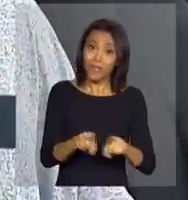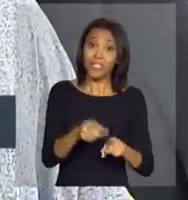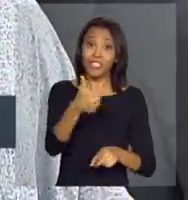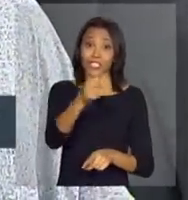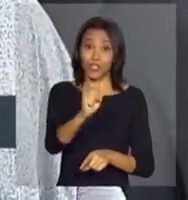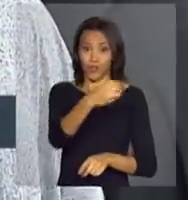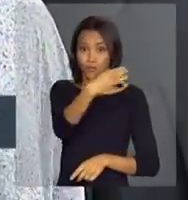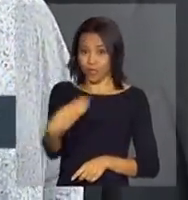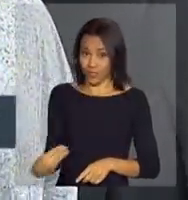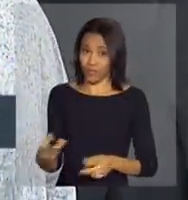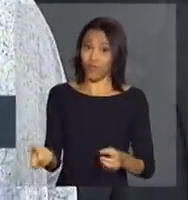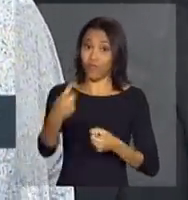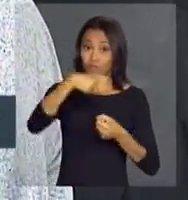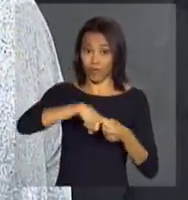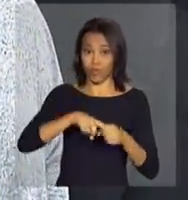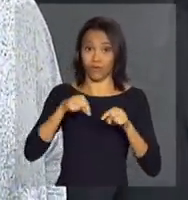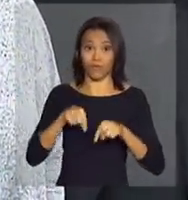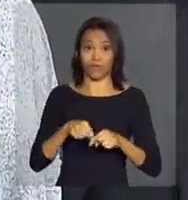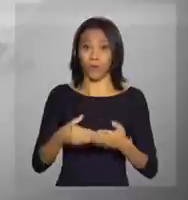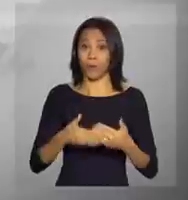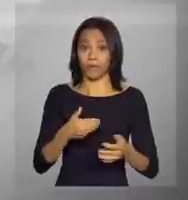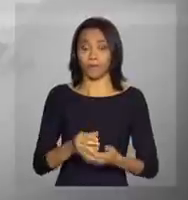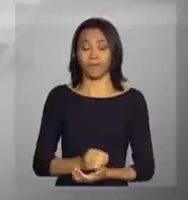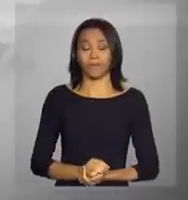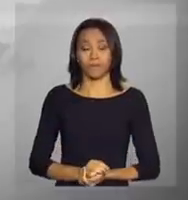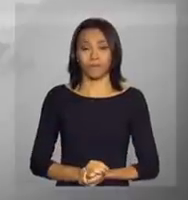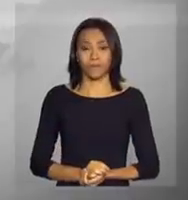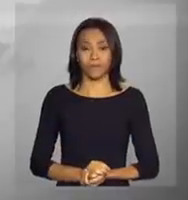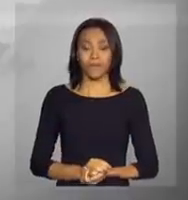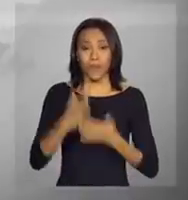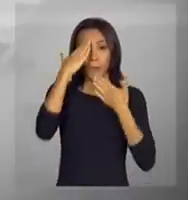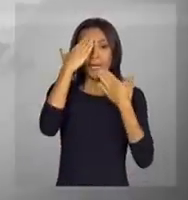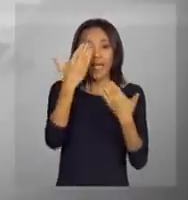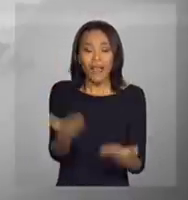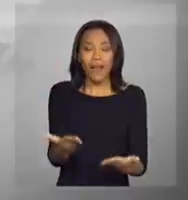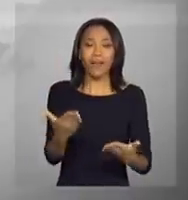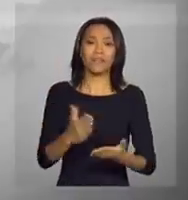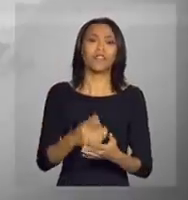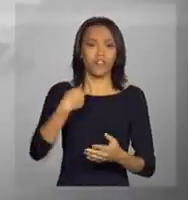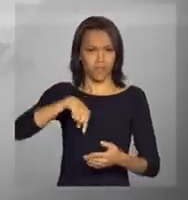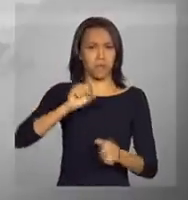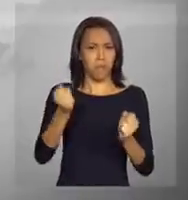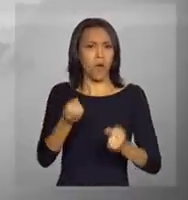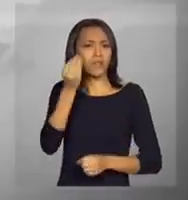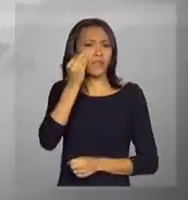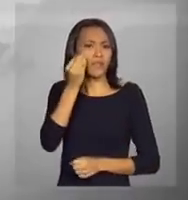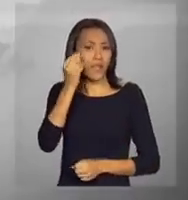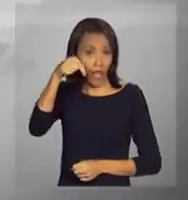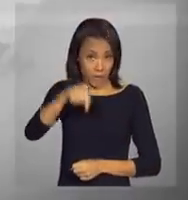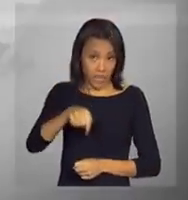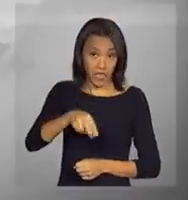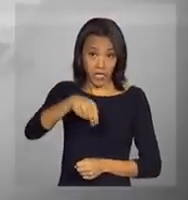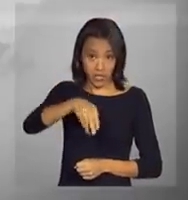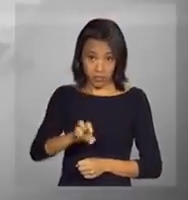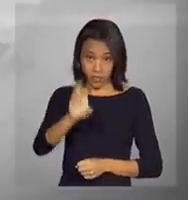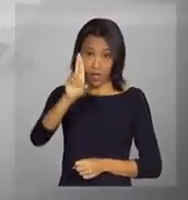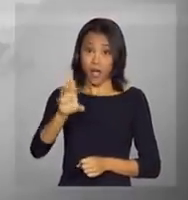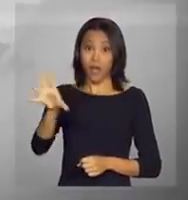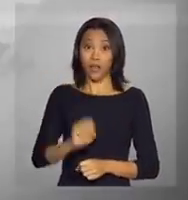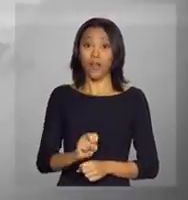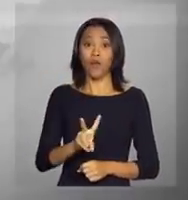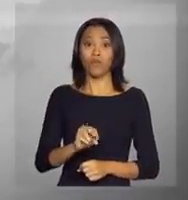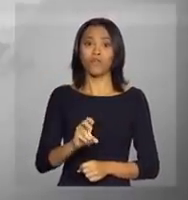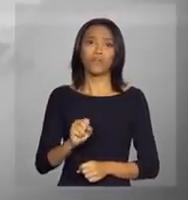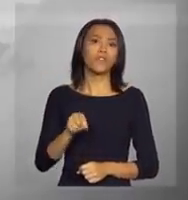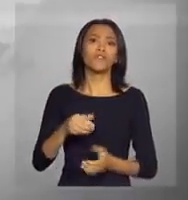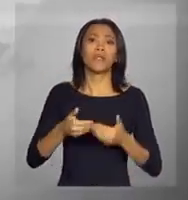18 ministros voltamos a qualquer momento obrigada Carolina e você pode acompanhar aqui pela NBR a transmissão